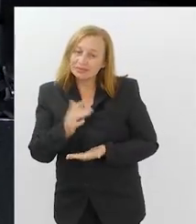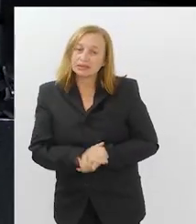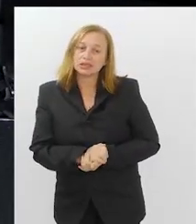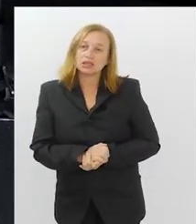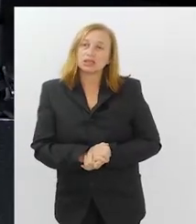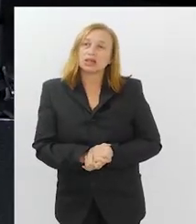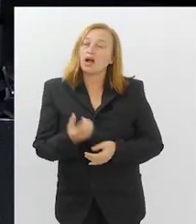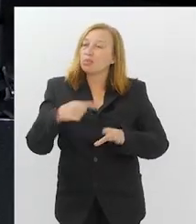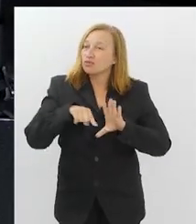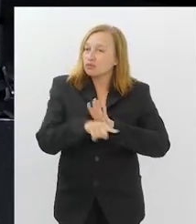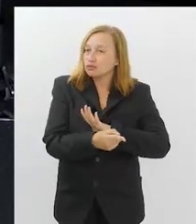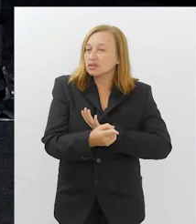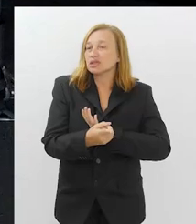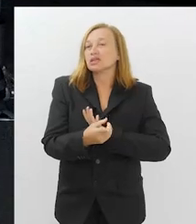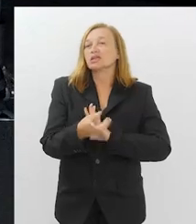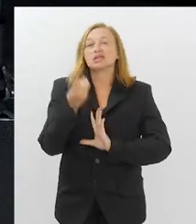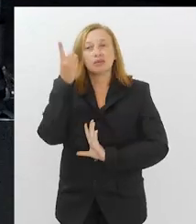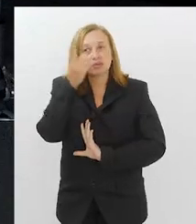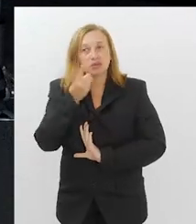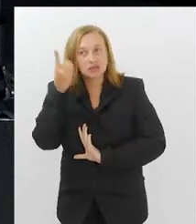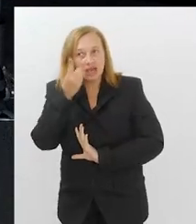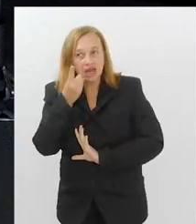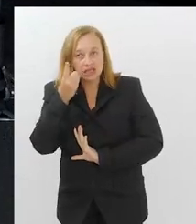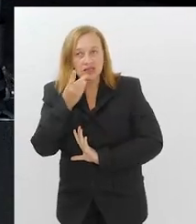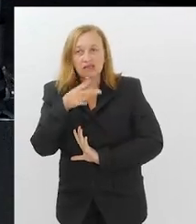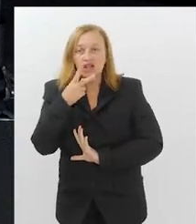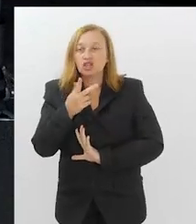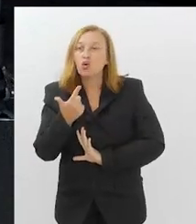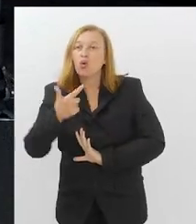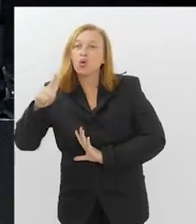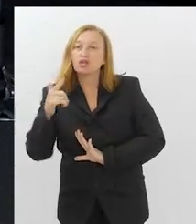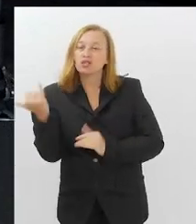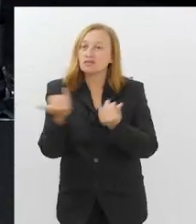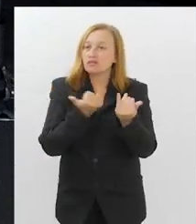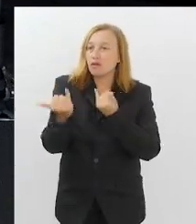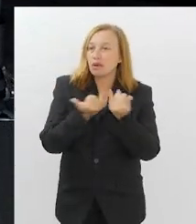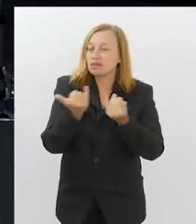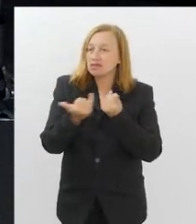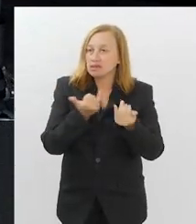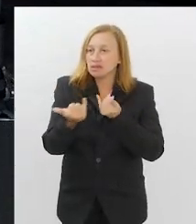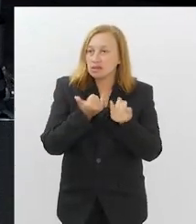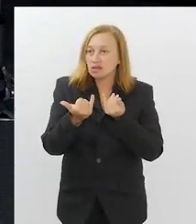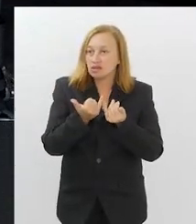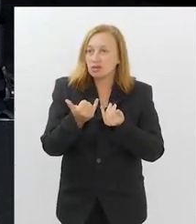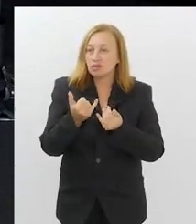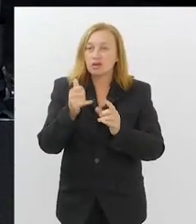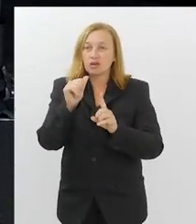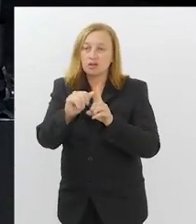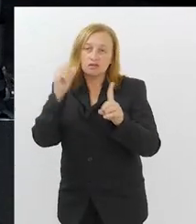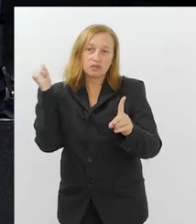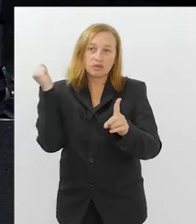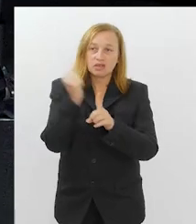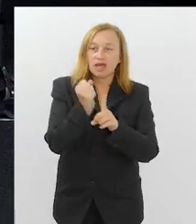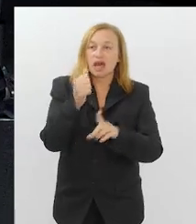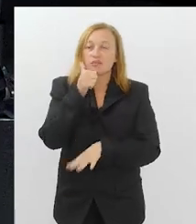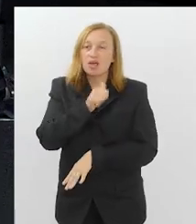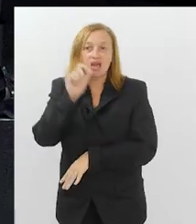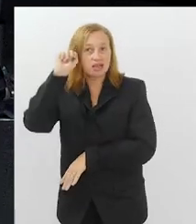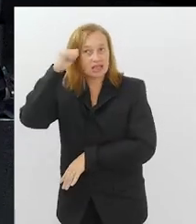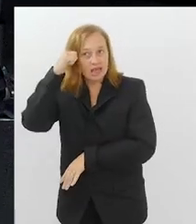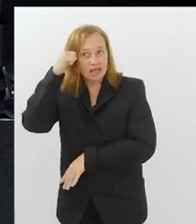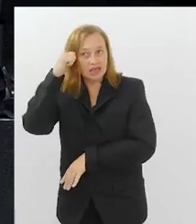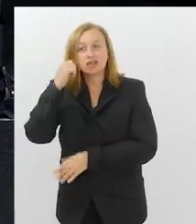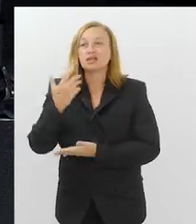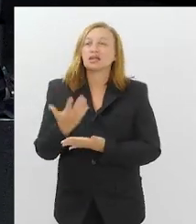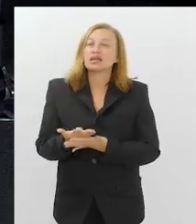dramático e isso se aprofunda, por exemplo, deputada, e remetendo agora aqui outros dados a respeito do feminicídio, né? As